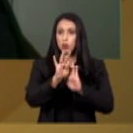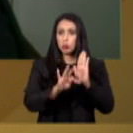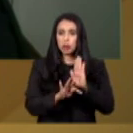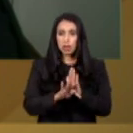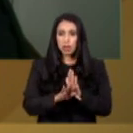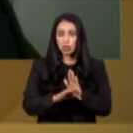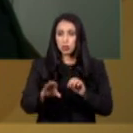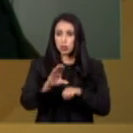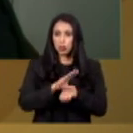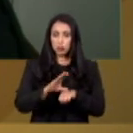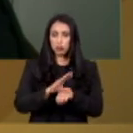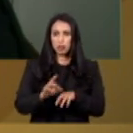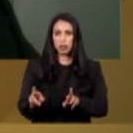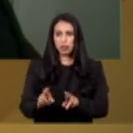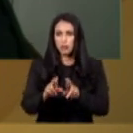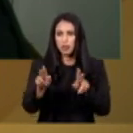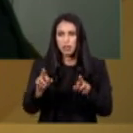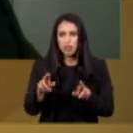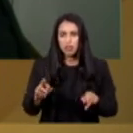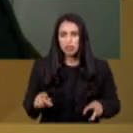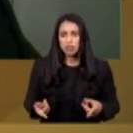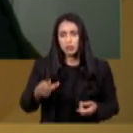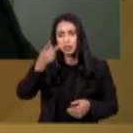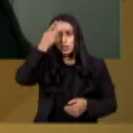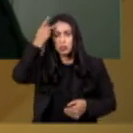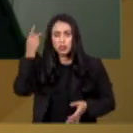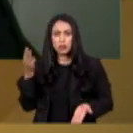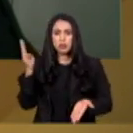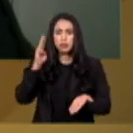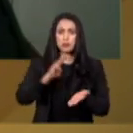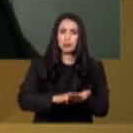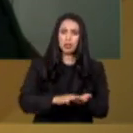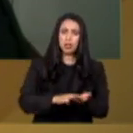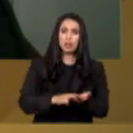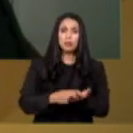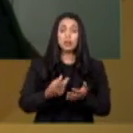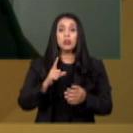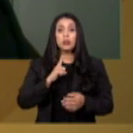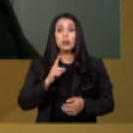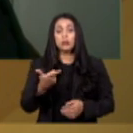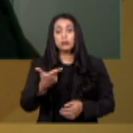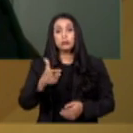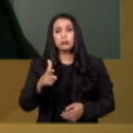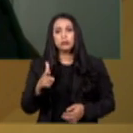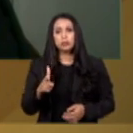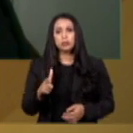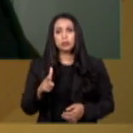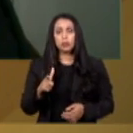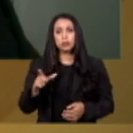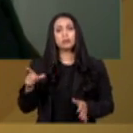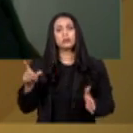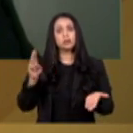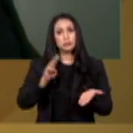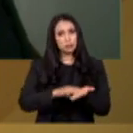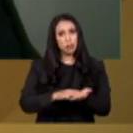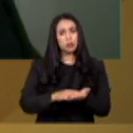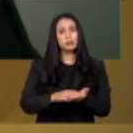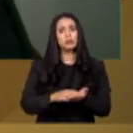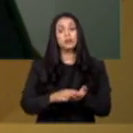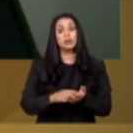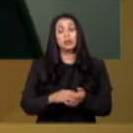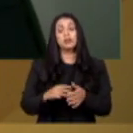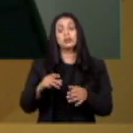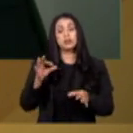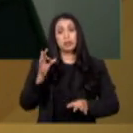república descrição praticado entre os integrantes do órgão especial e os demais componentes da cor